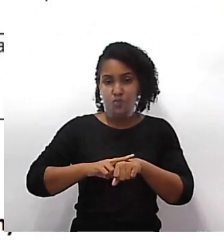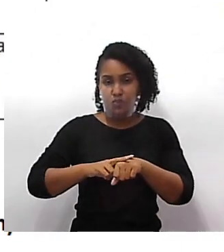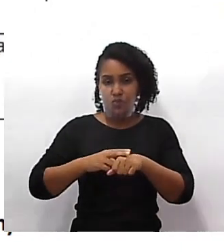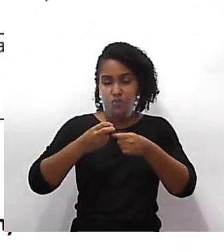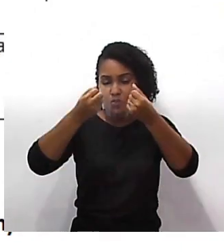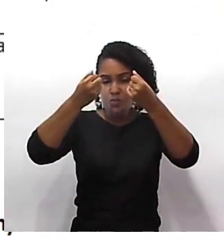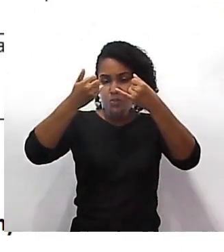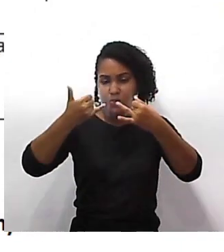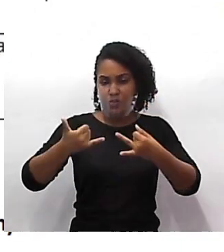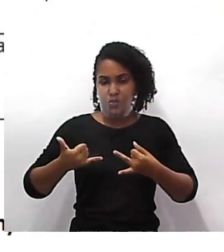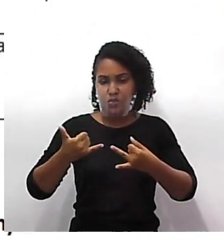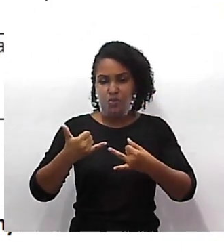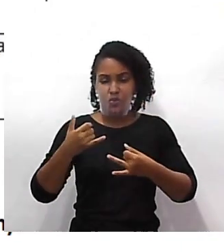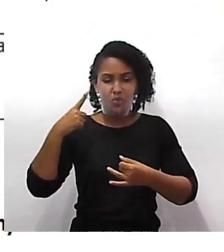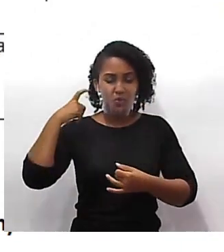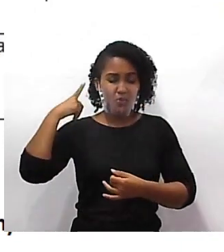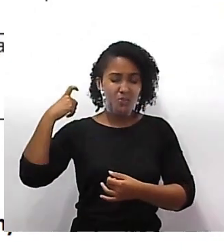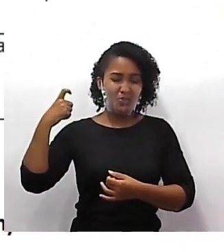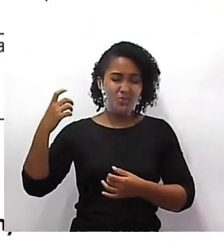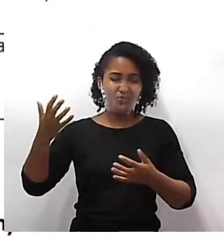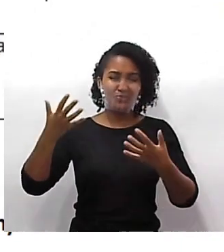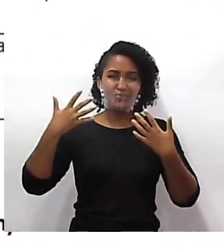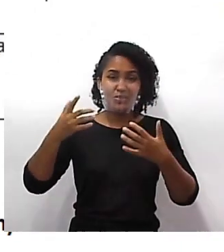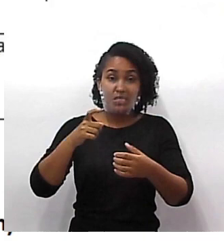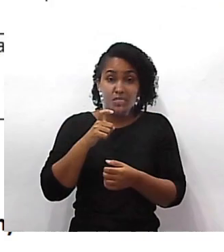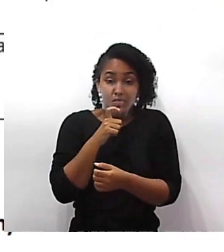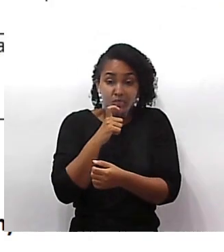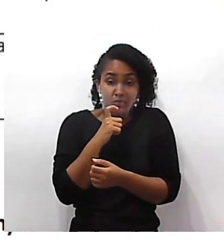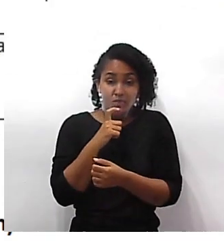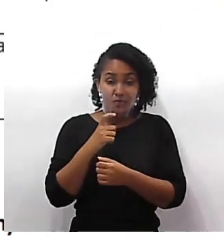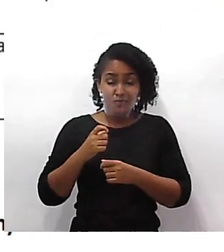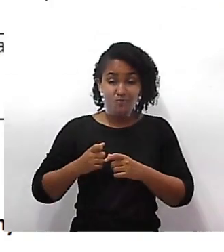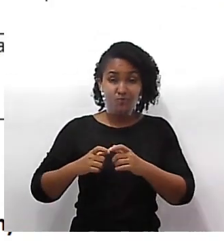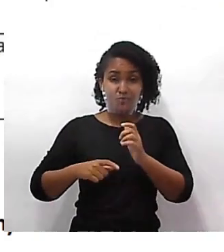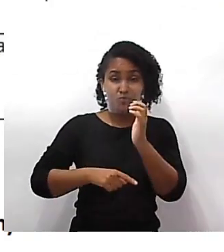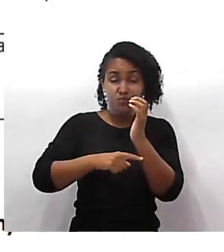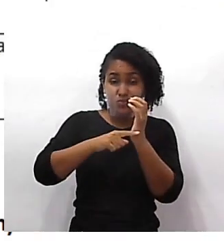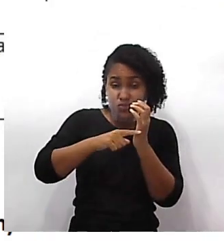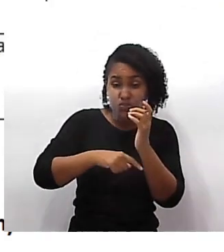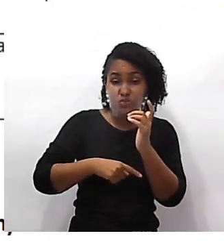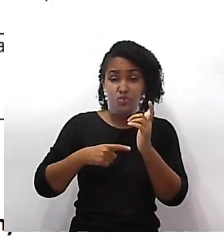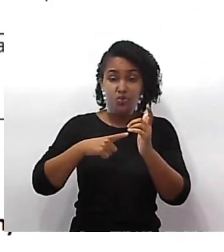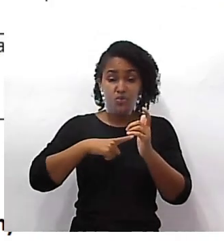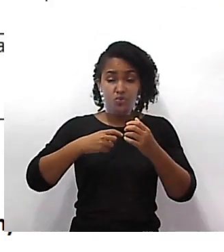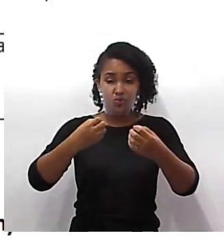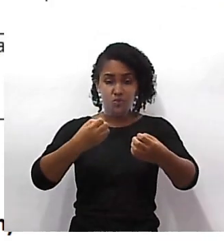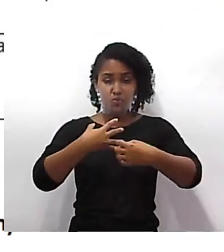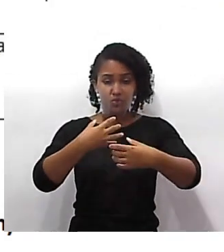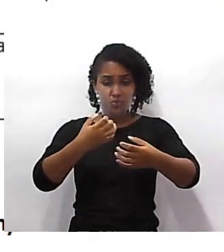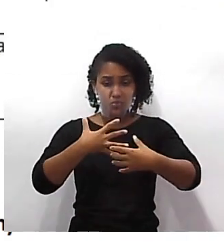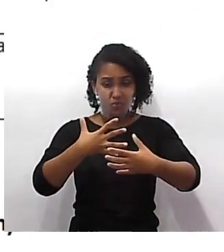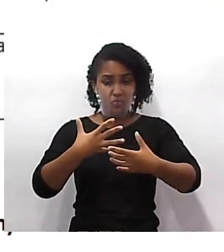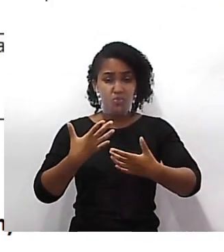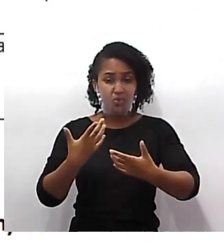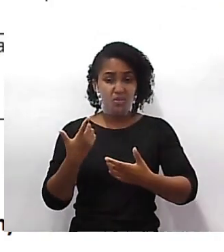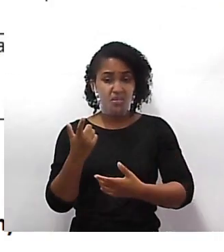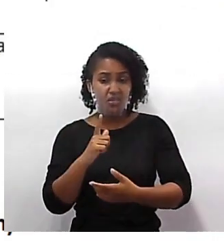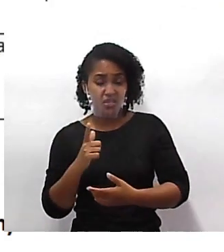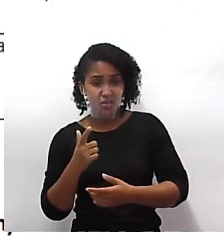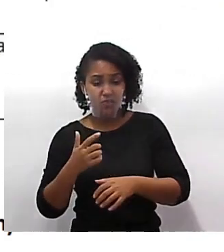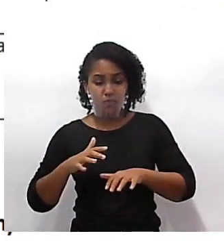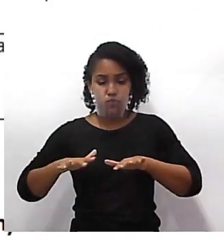descrição englobando ruído, calor, frio, pressões, umidade, radiações ionizantes e não